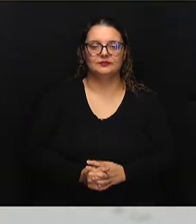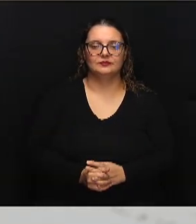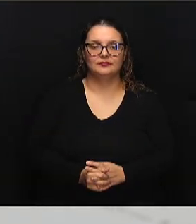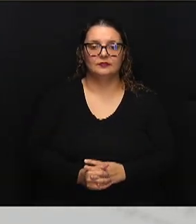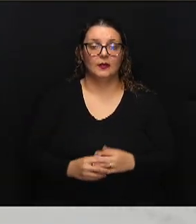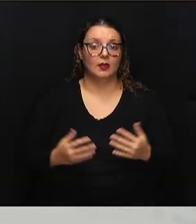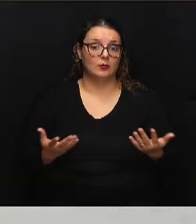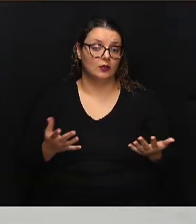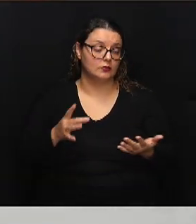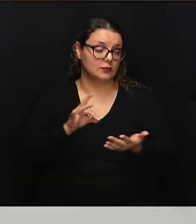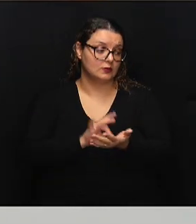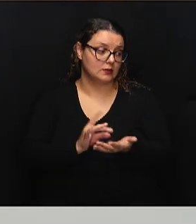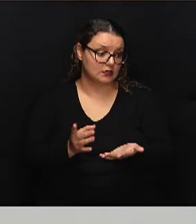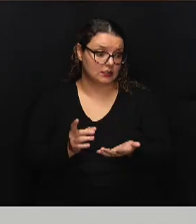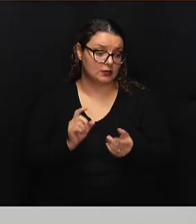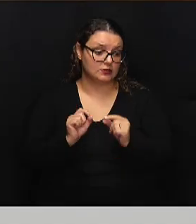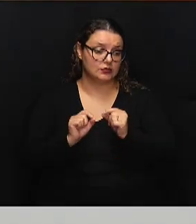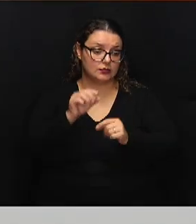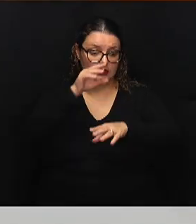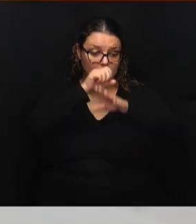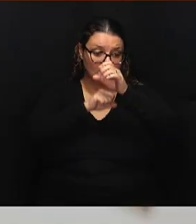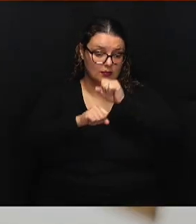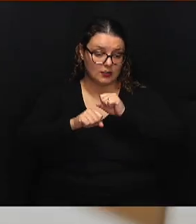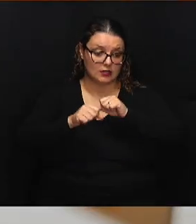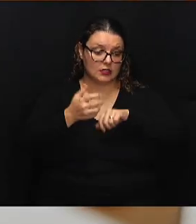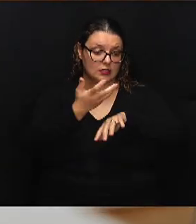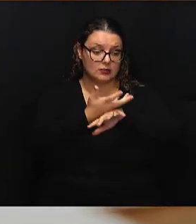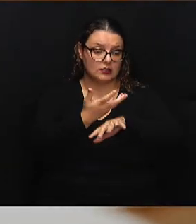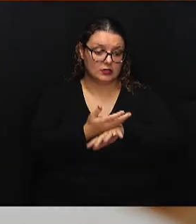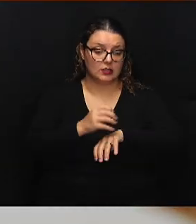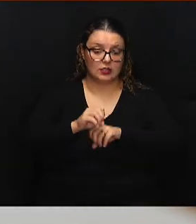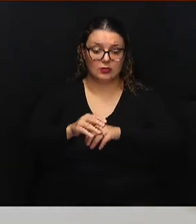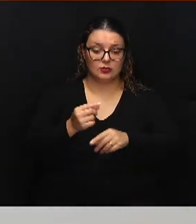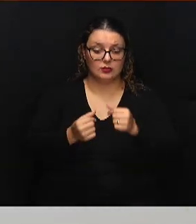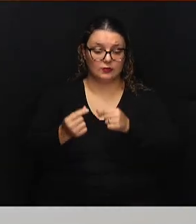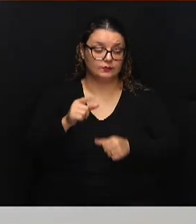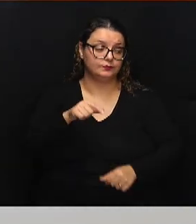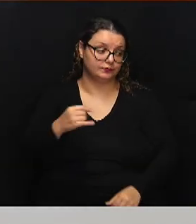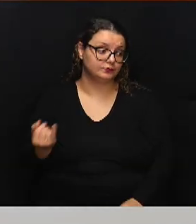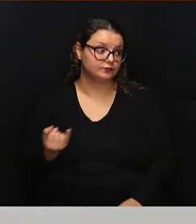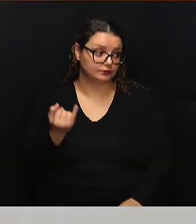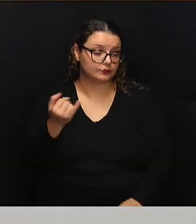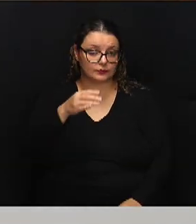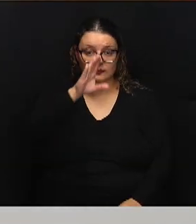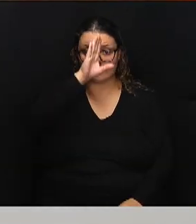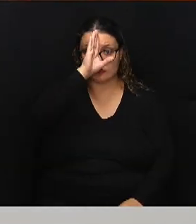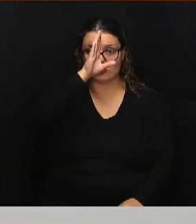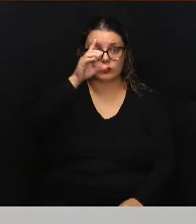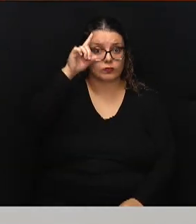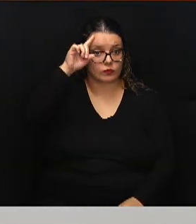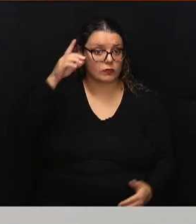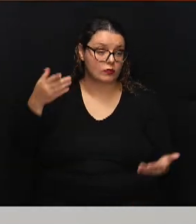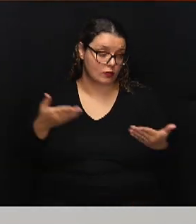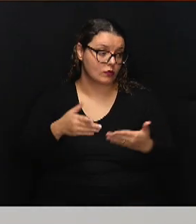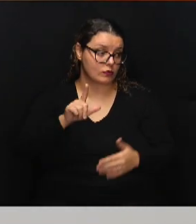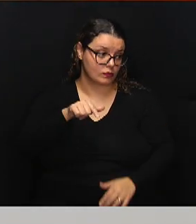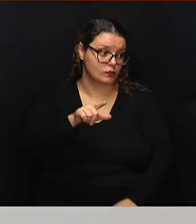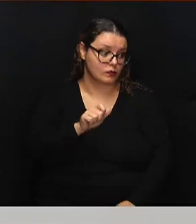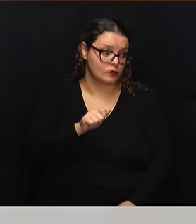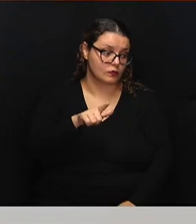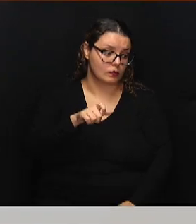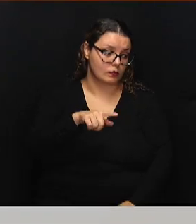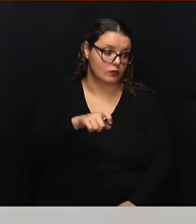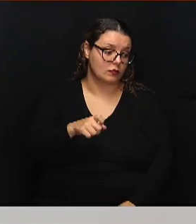na verdade aprende nessa disciplina, educação financeira, que é tão importante, principalmente nos dias de hoje, né, Alex? Para saber